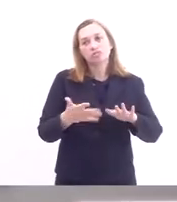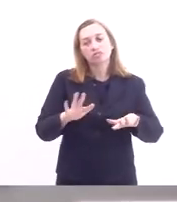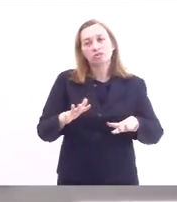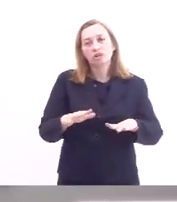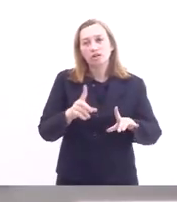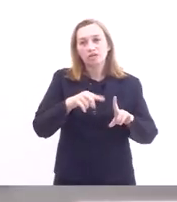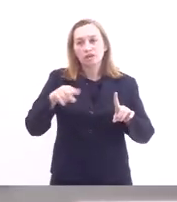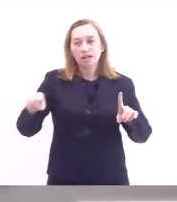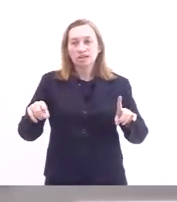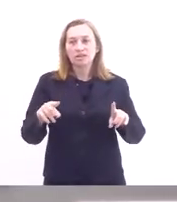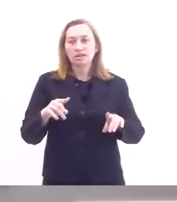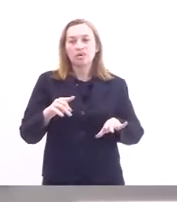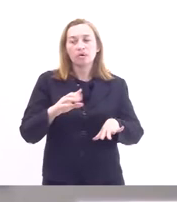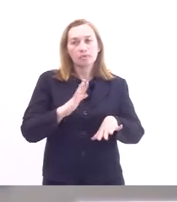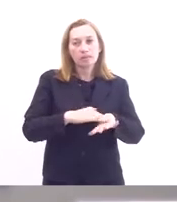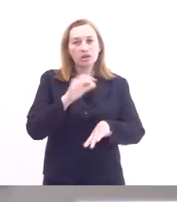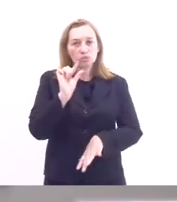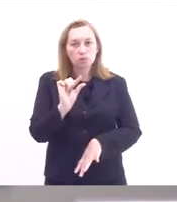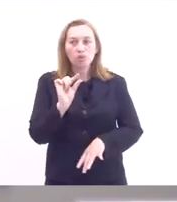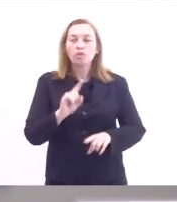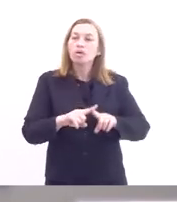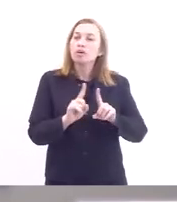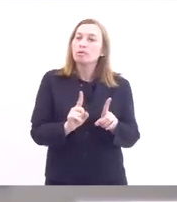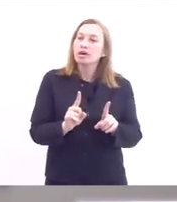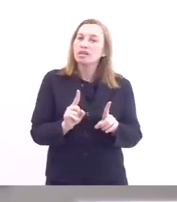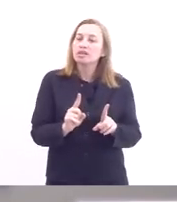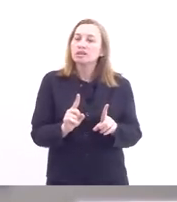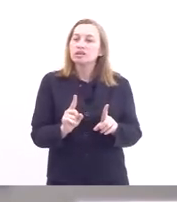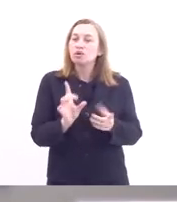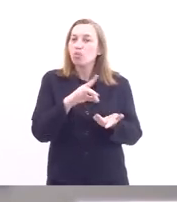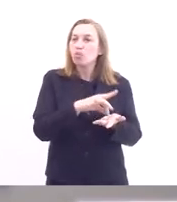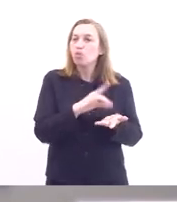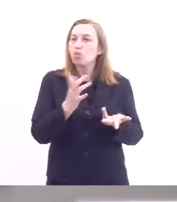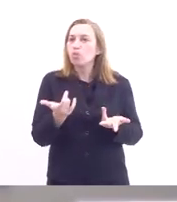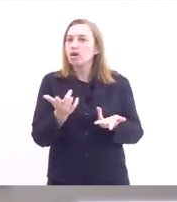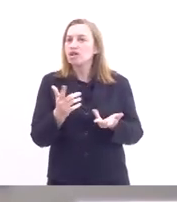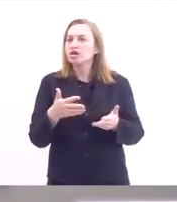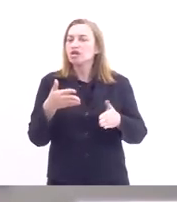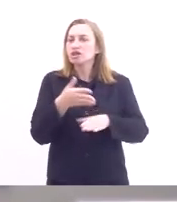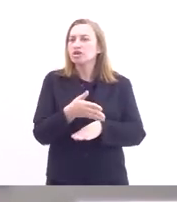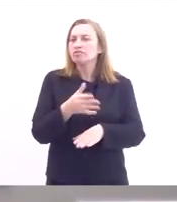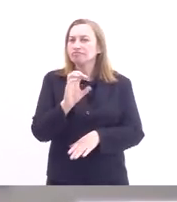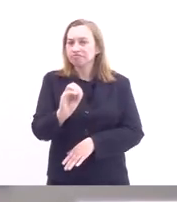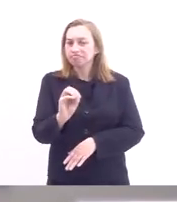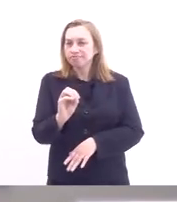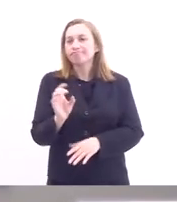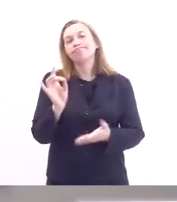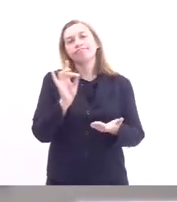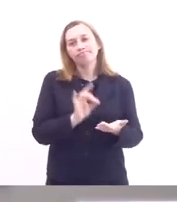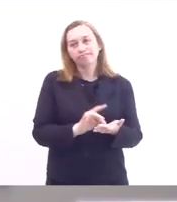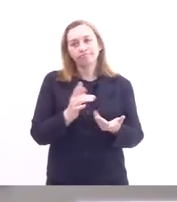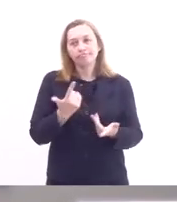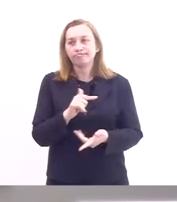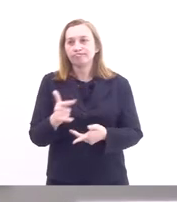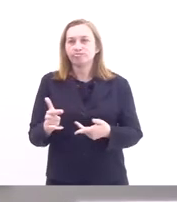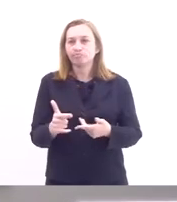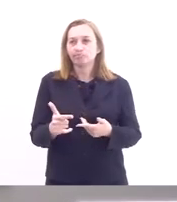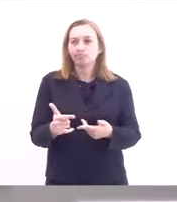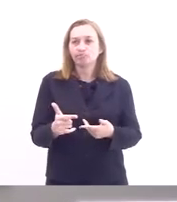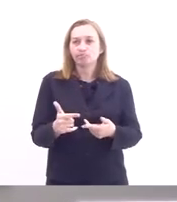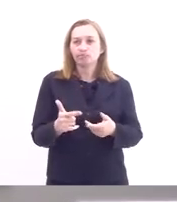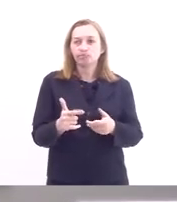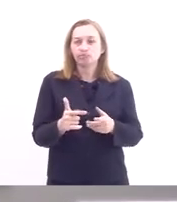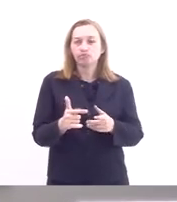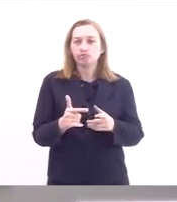um pouco maior e nós teríamos uma variação real chegando a zero. Então, na realidade, a gente não teve um